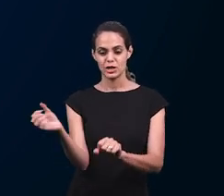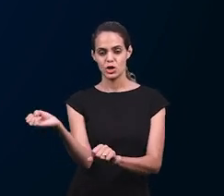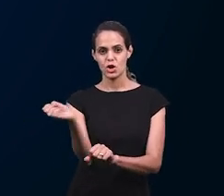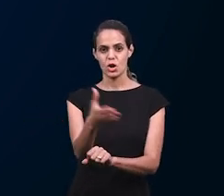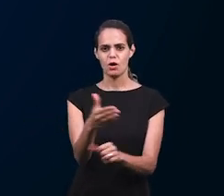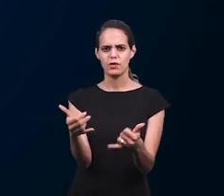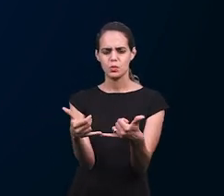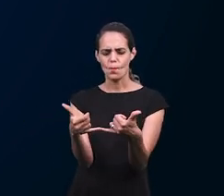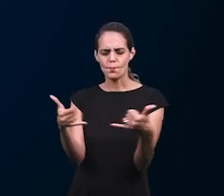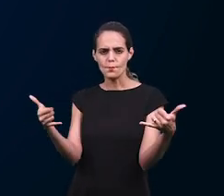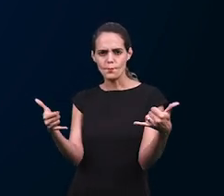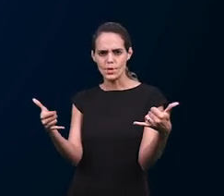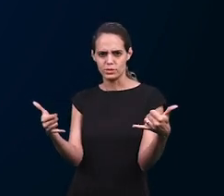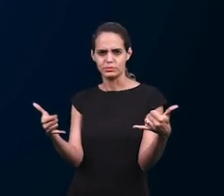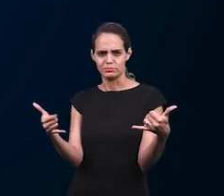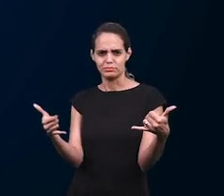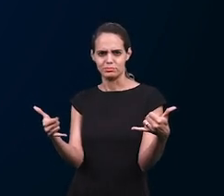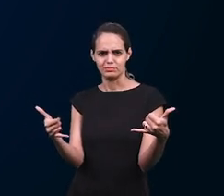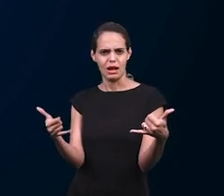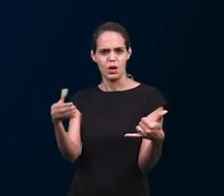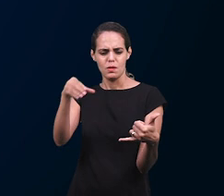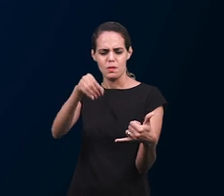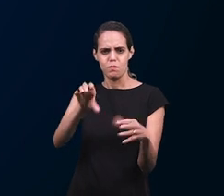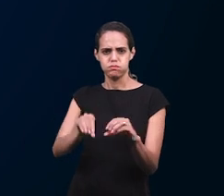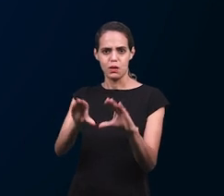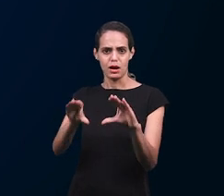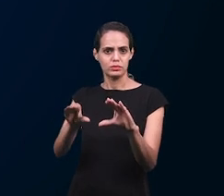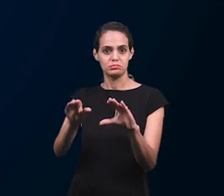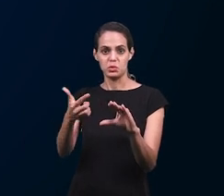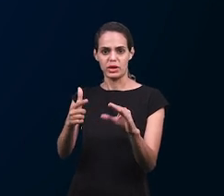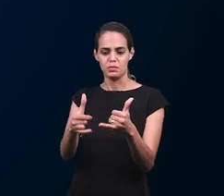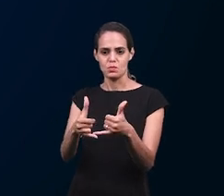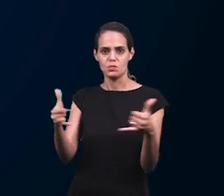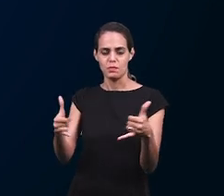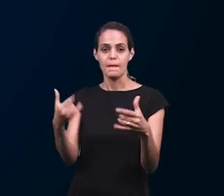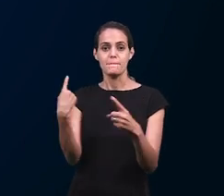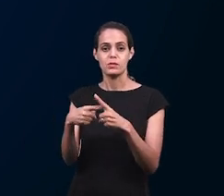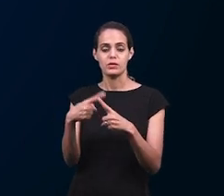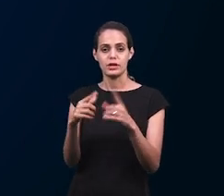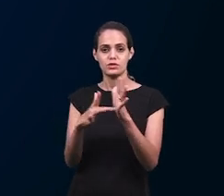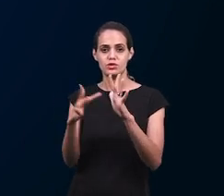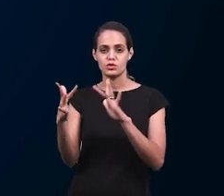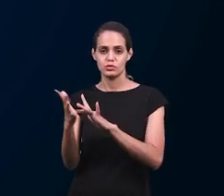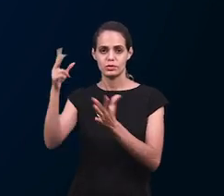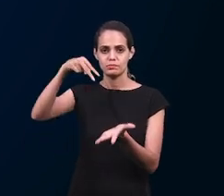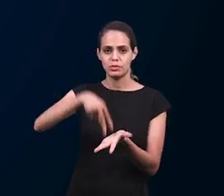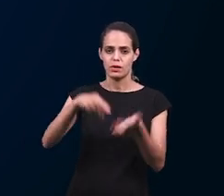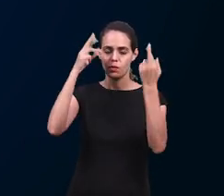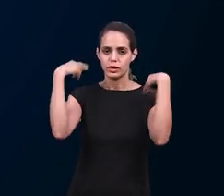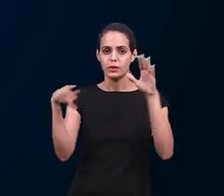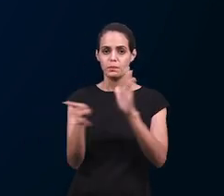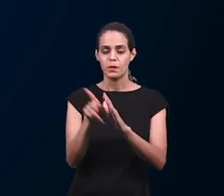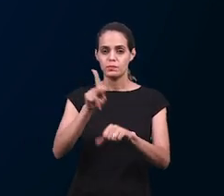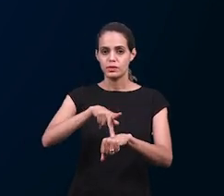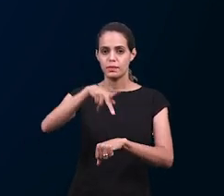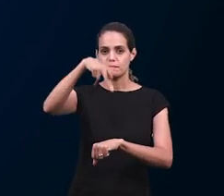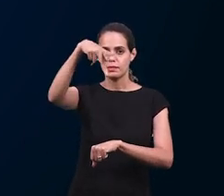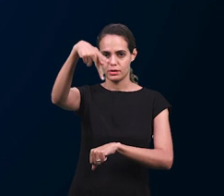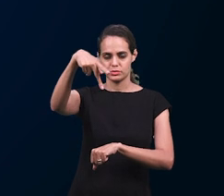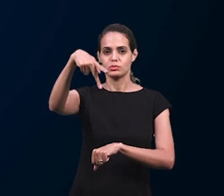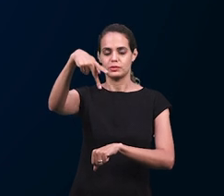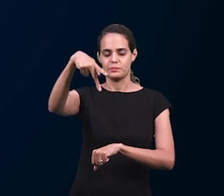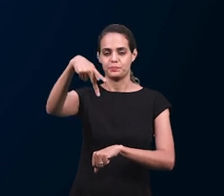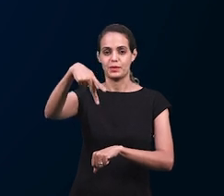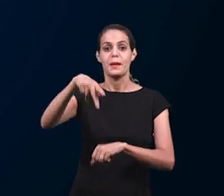de fato, sem fermento. Pois também Cristo, nosso Cordeiro Pascal, foi imolado. Por